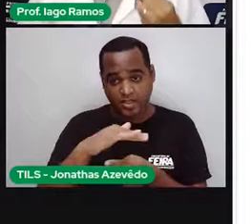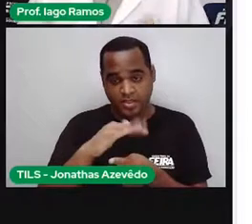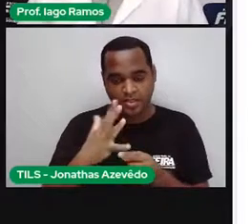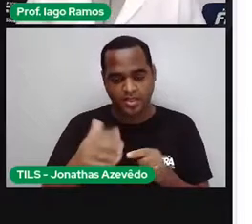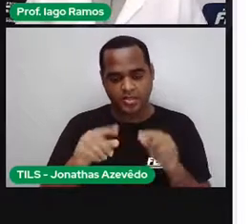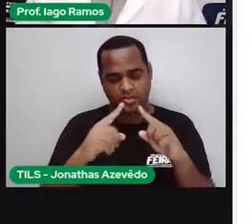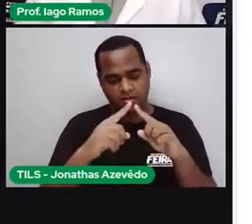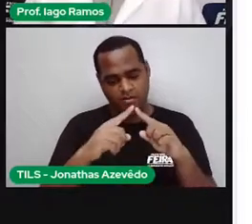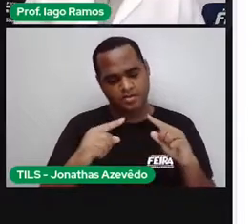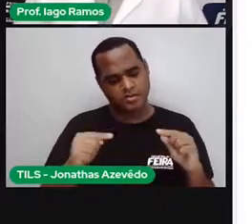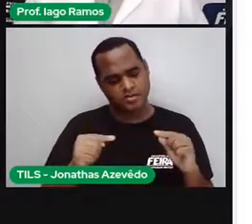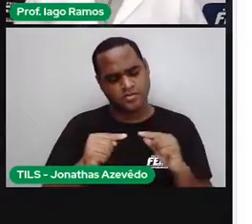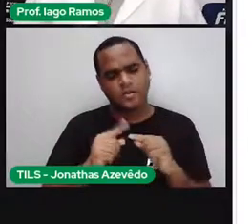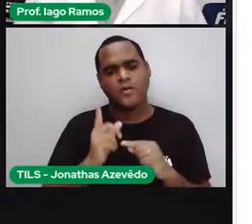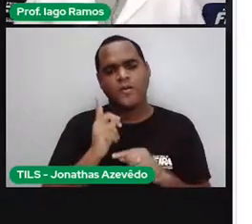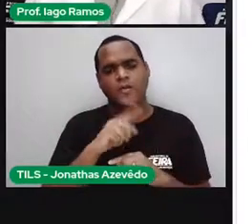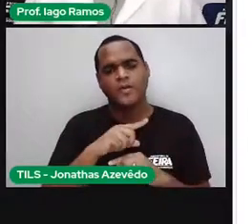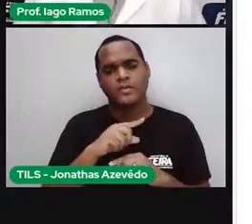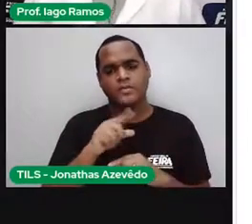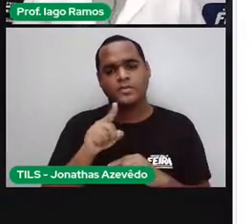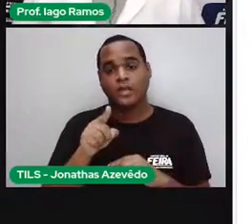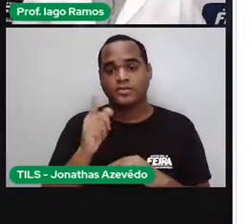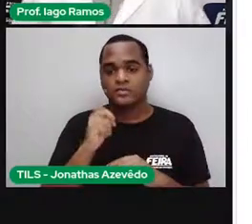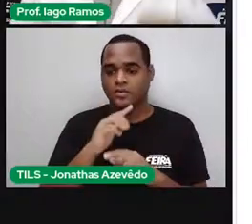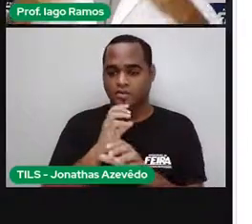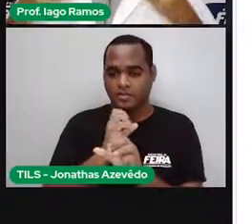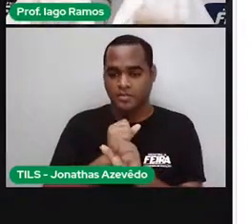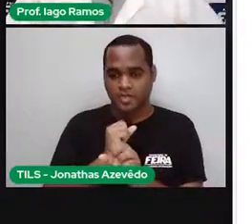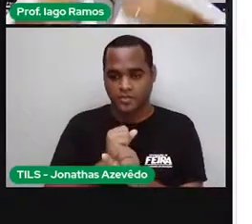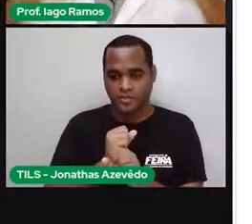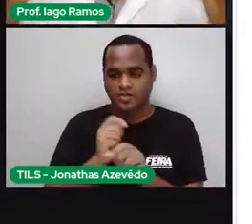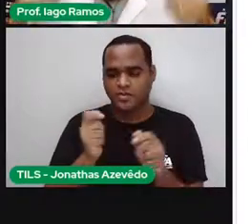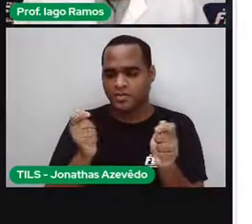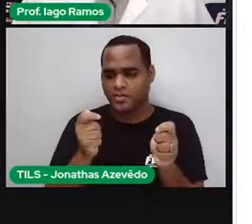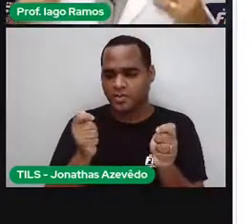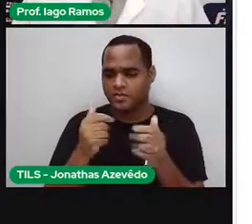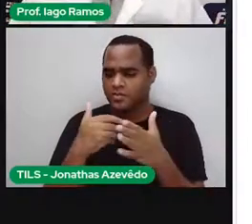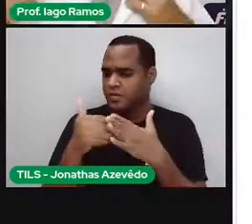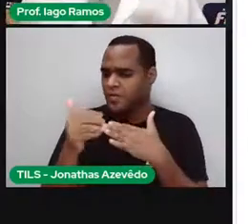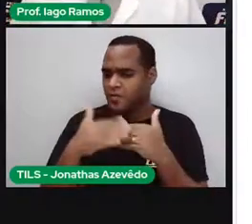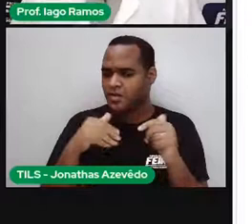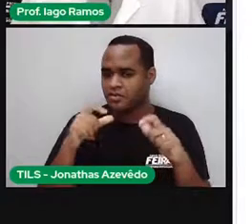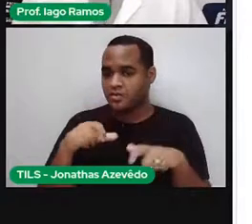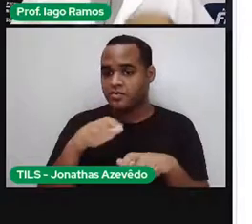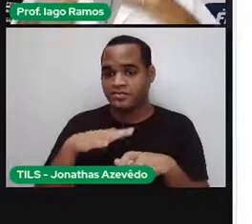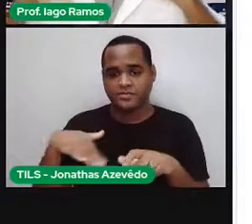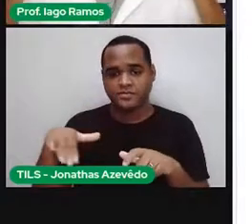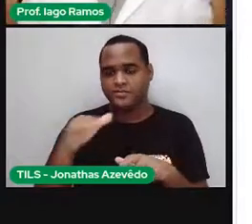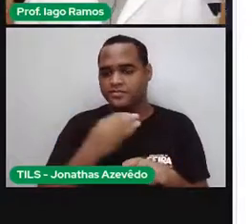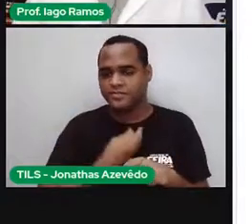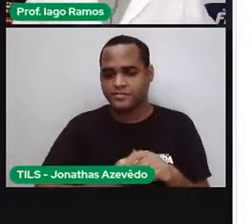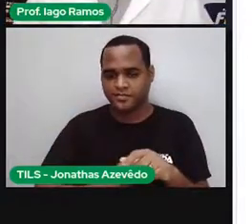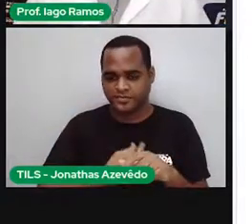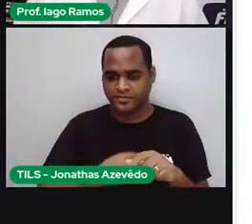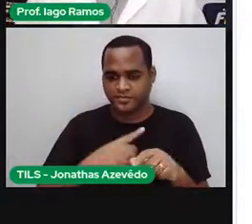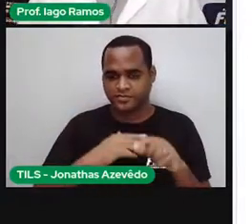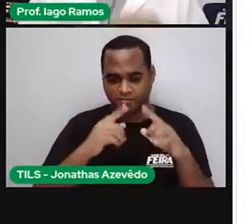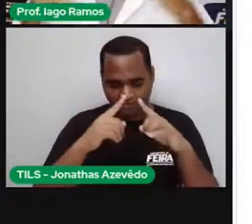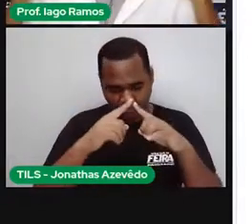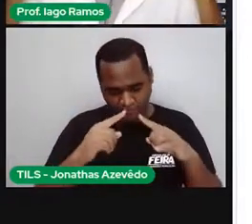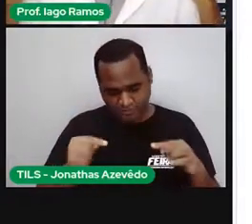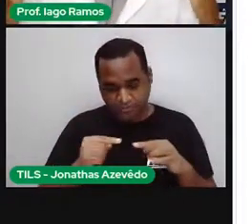e essa área é a área para você calcular em qualquer tipo de triângulo não importa o tamanho